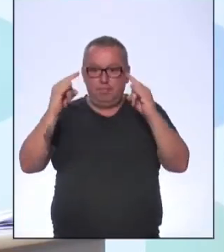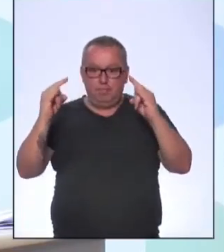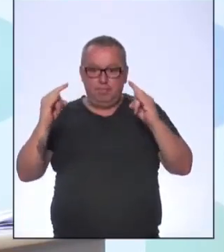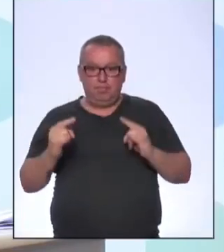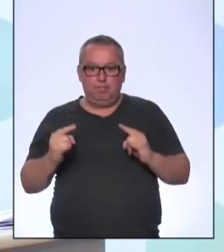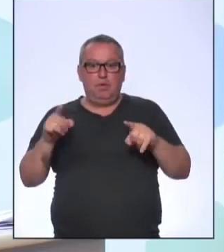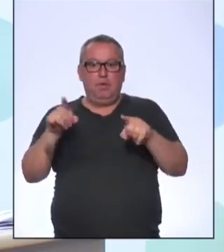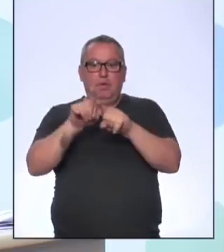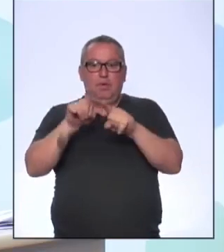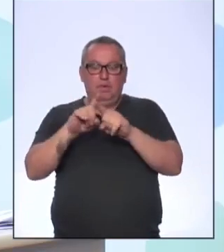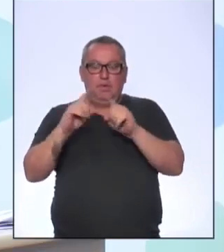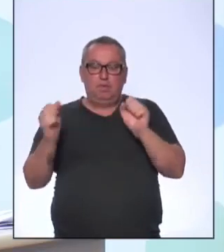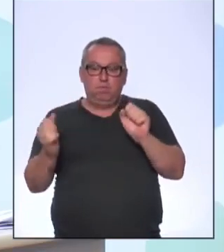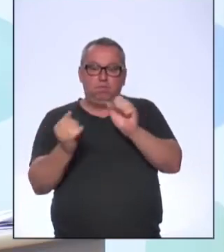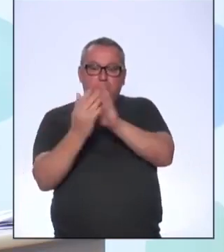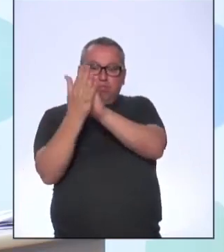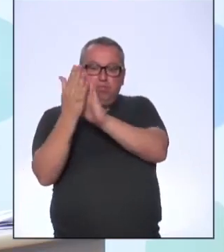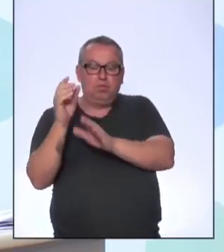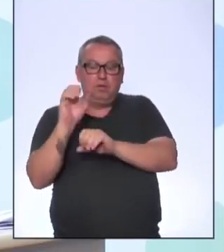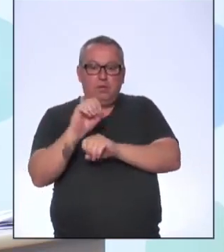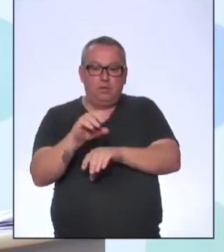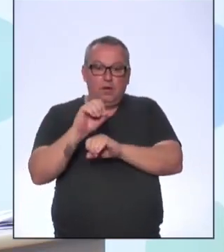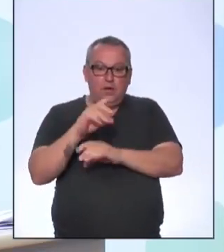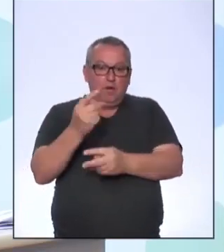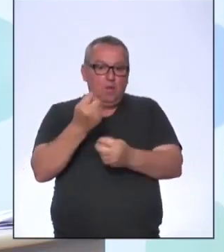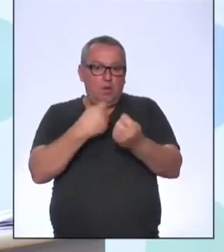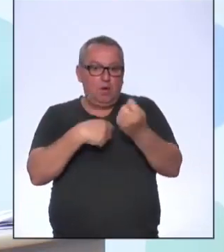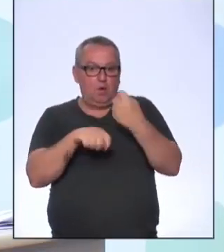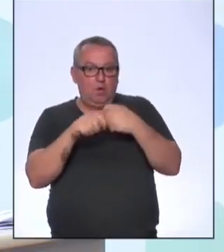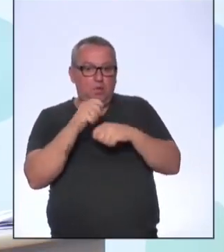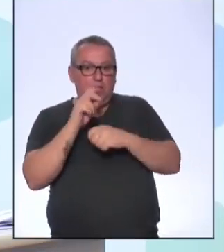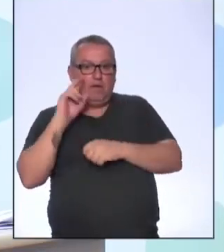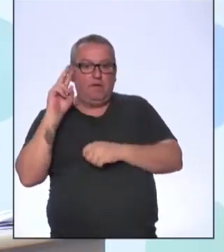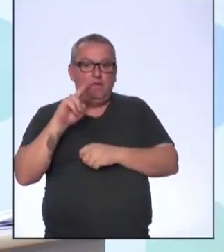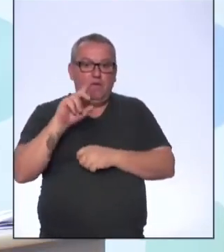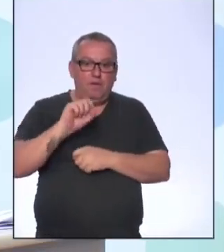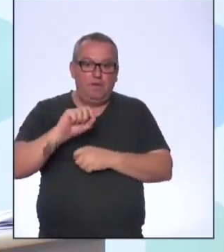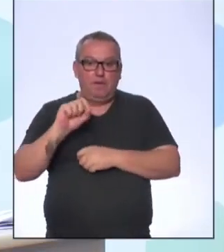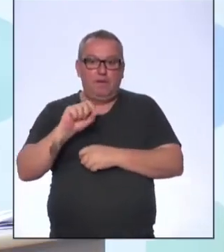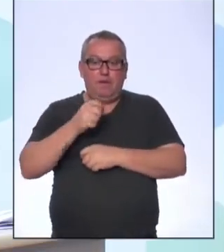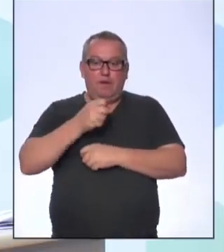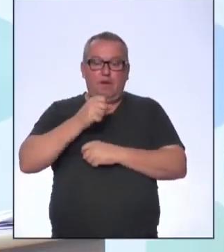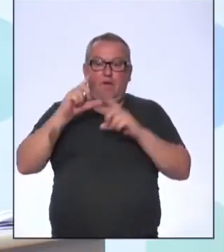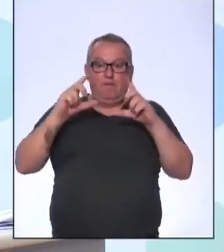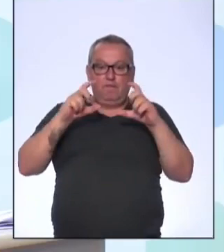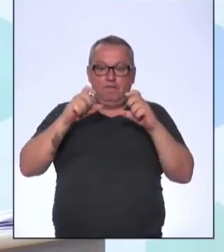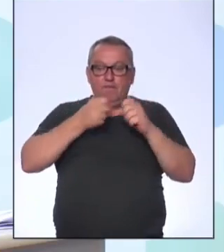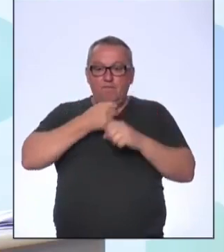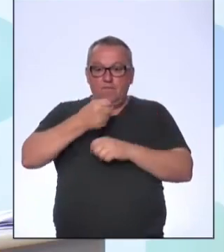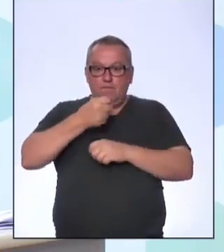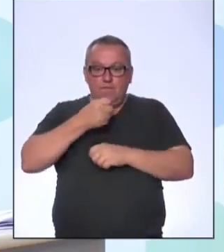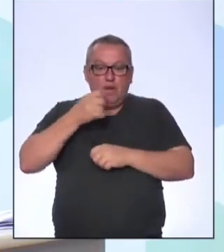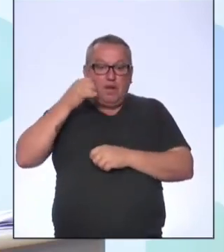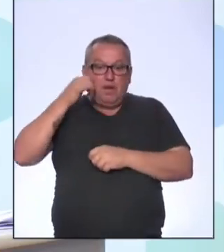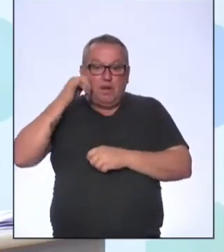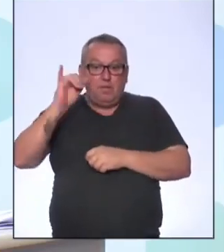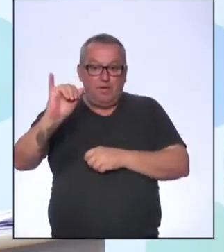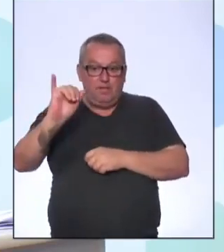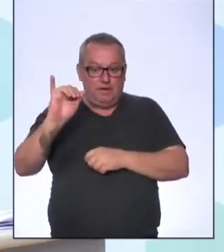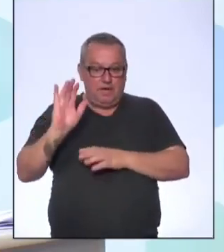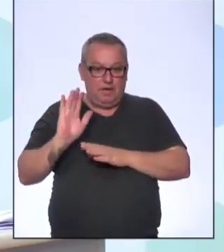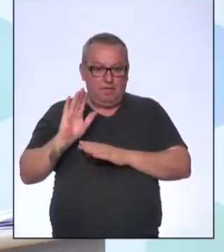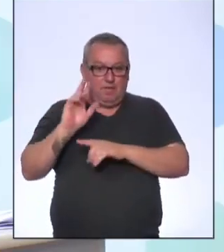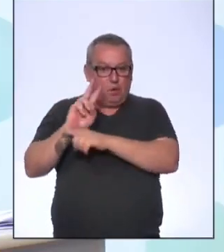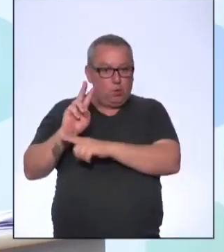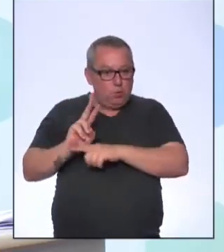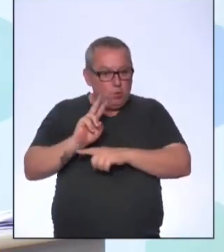sobre o impacto na educação, o impacto na economia. Notem que a fotoreportagem, ela foca na prevenção, né? Na prevenção, e